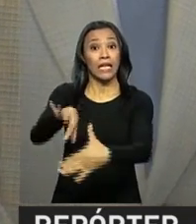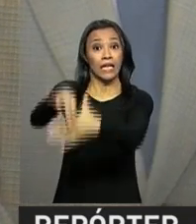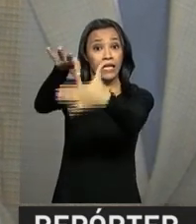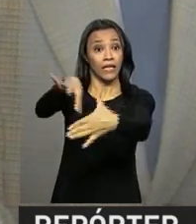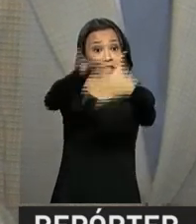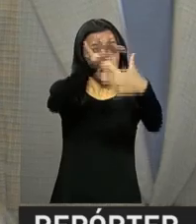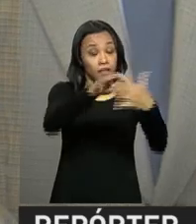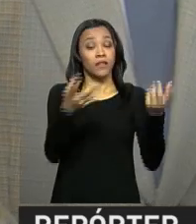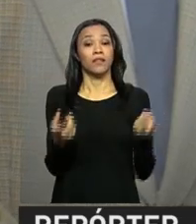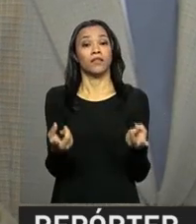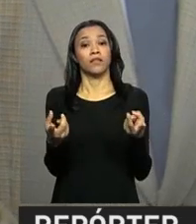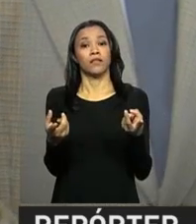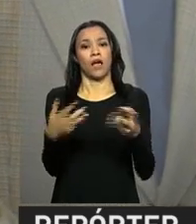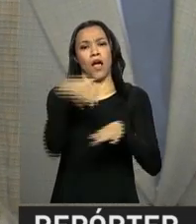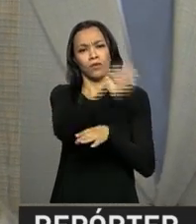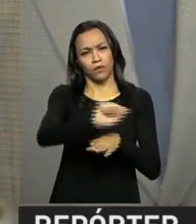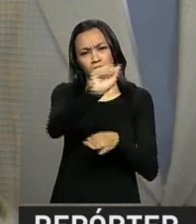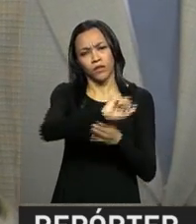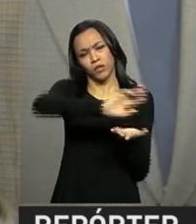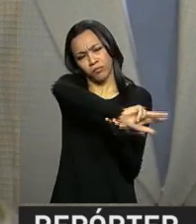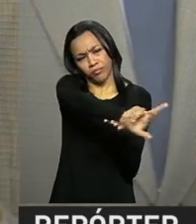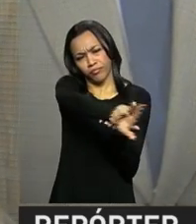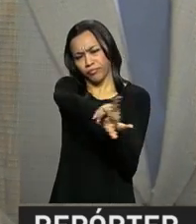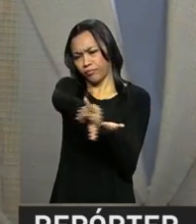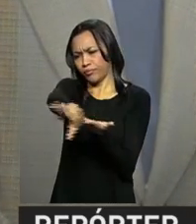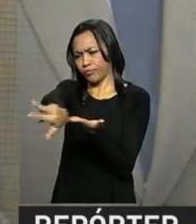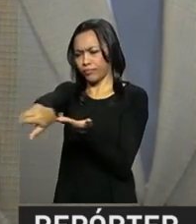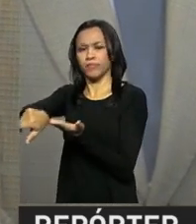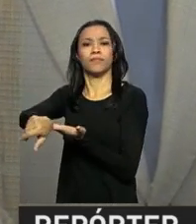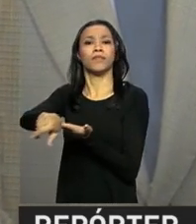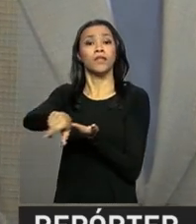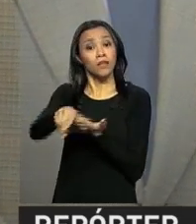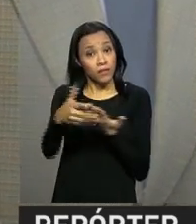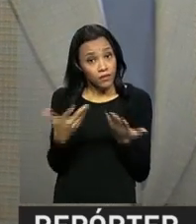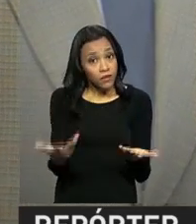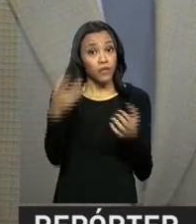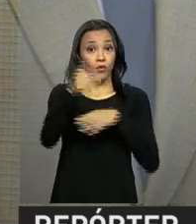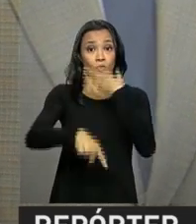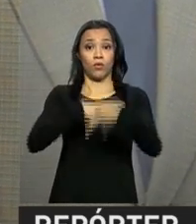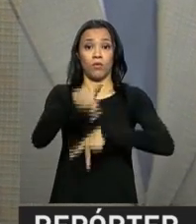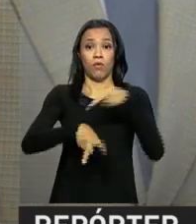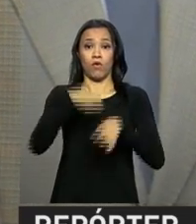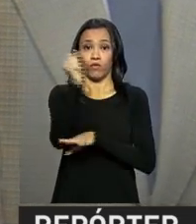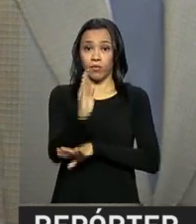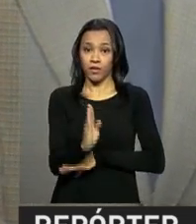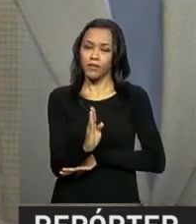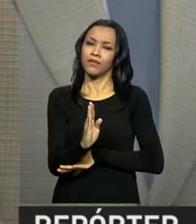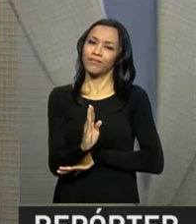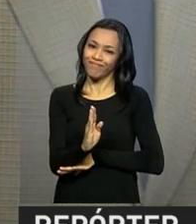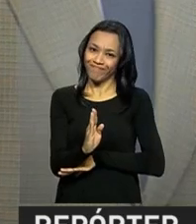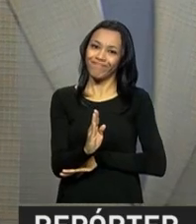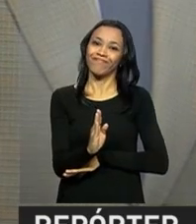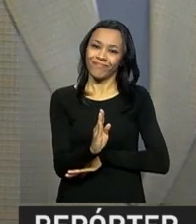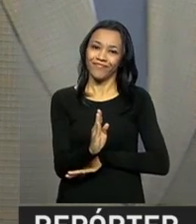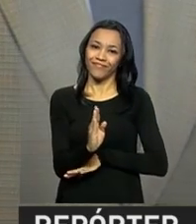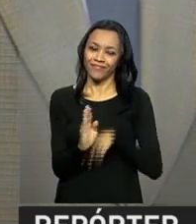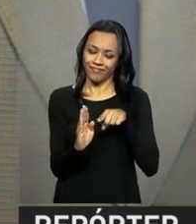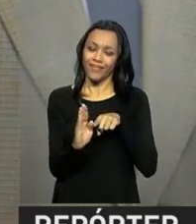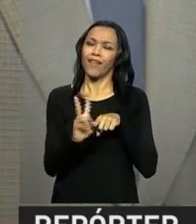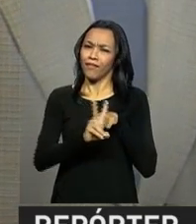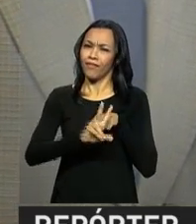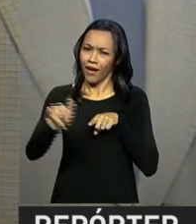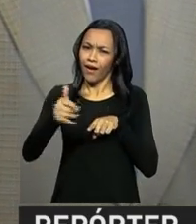lideranças e entidades organizadas e o povo brasileiro hão de emprestar